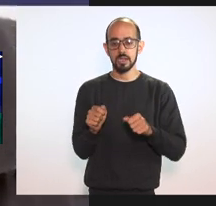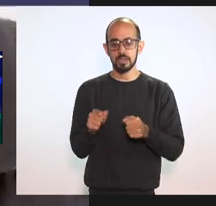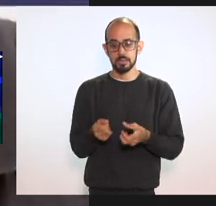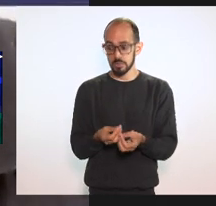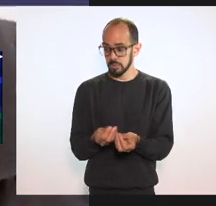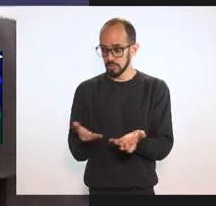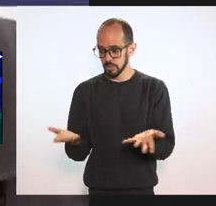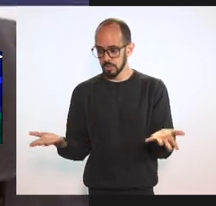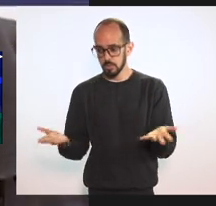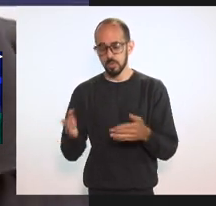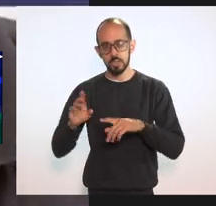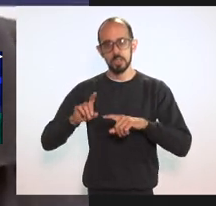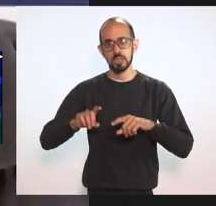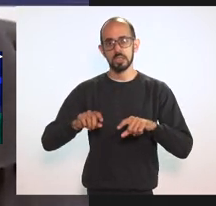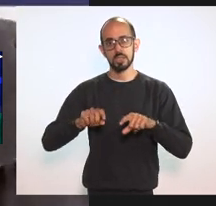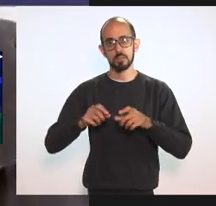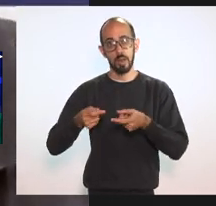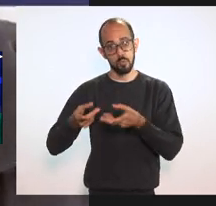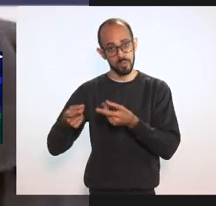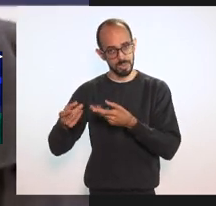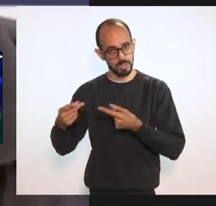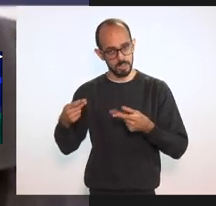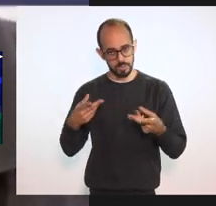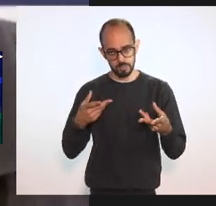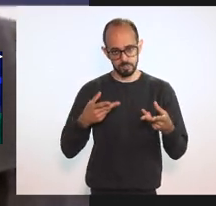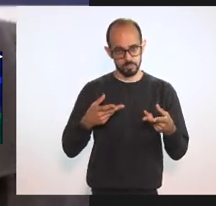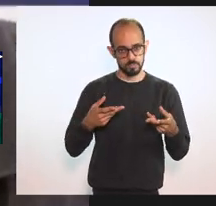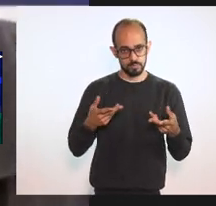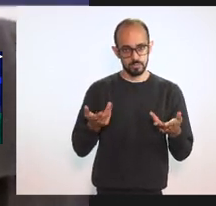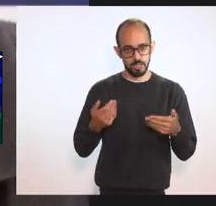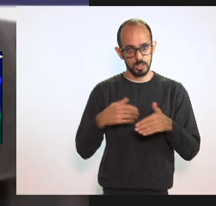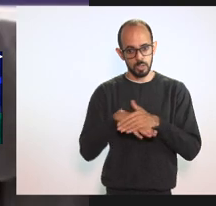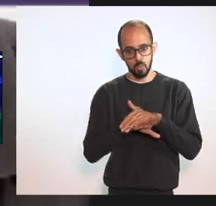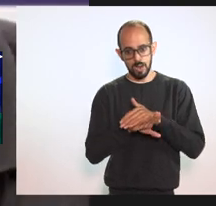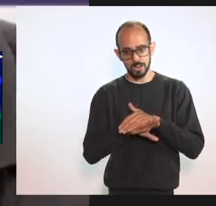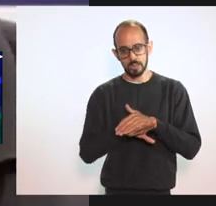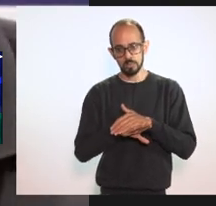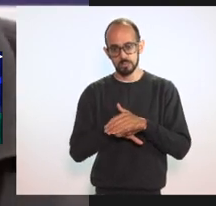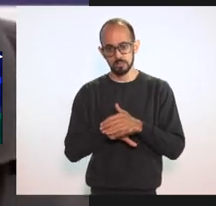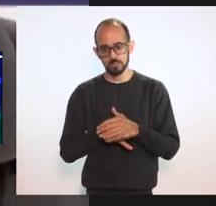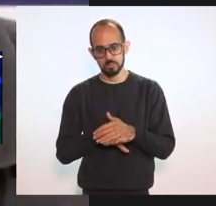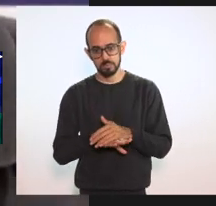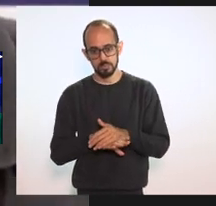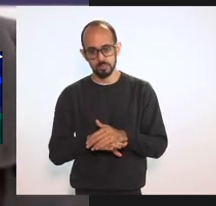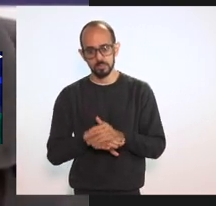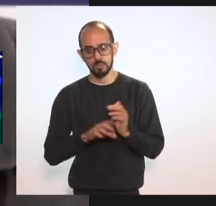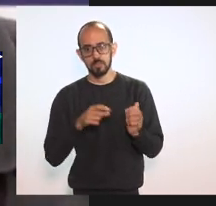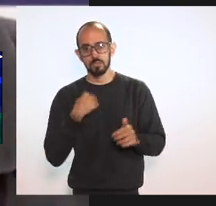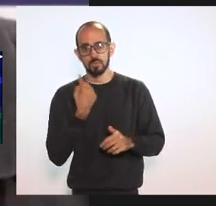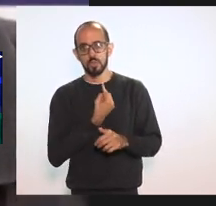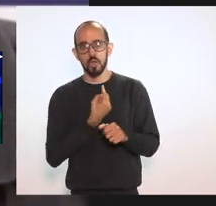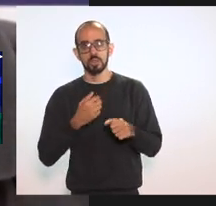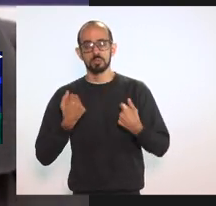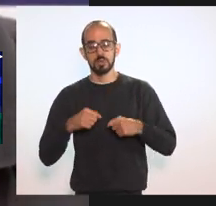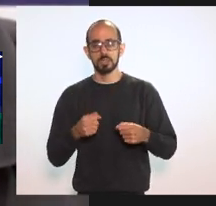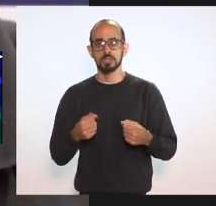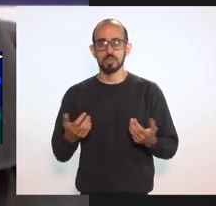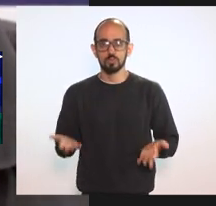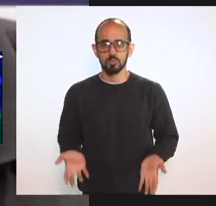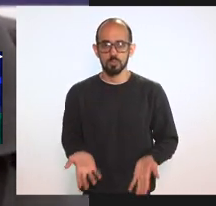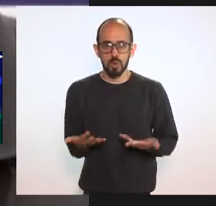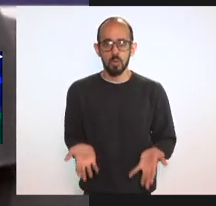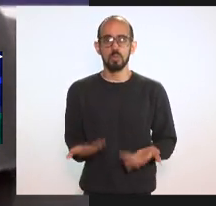que distribui a sua mercadoria que hoje está lá estocada nas suas empresas a gente tem que promover sim